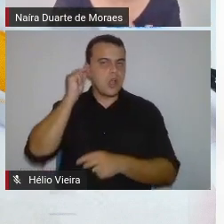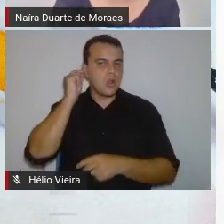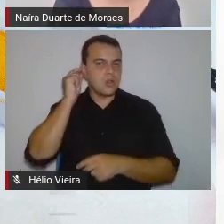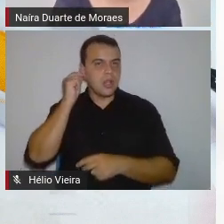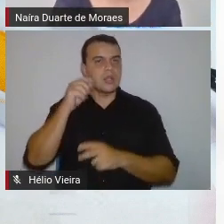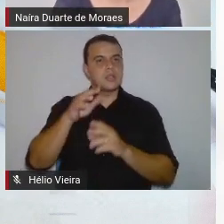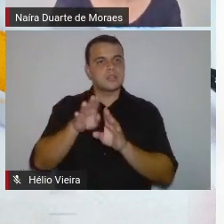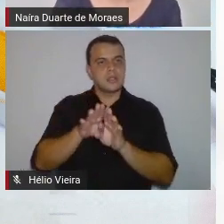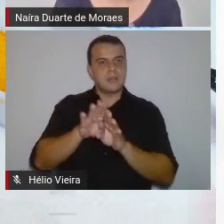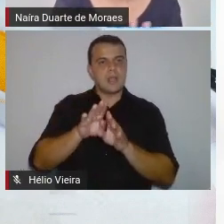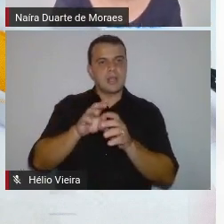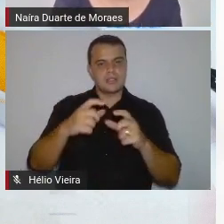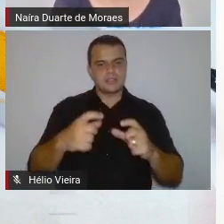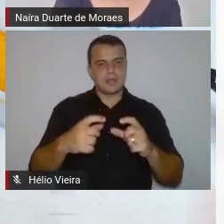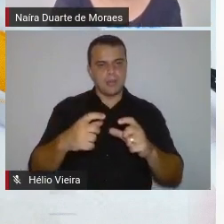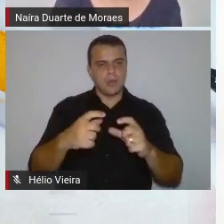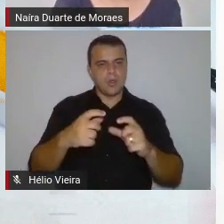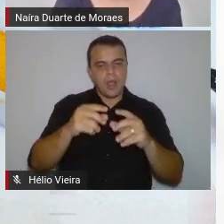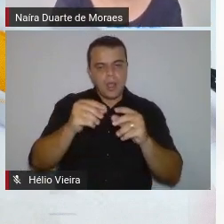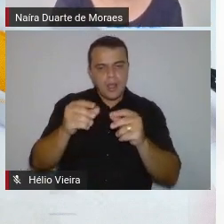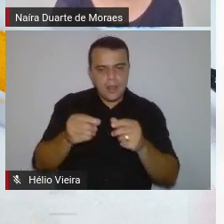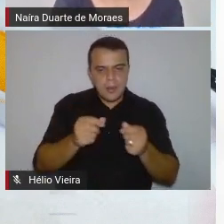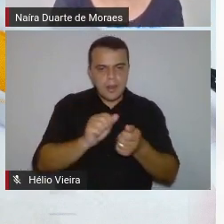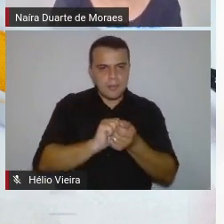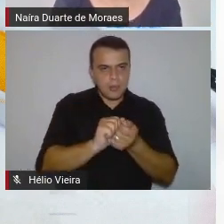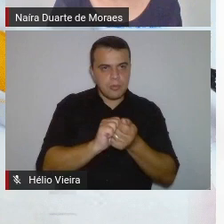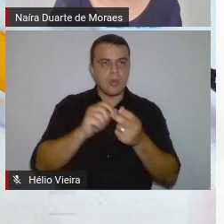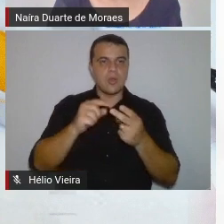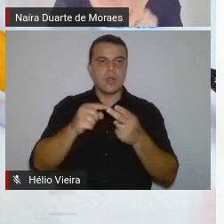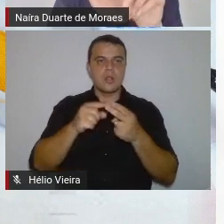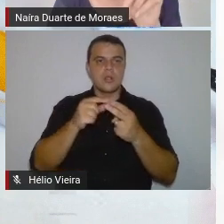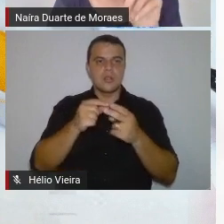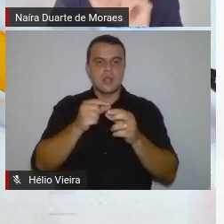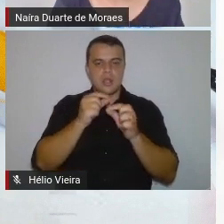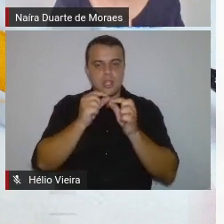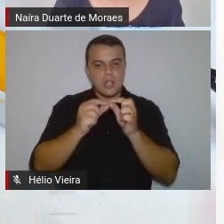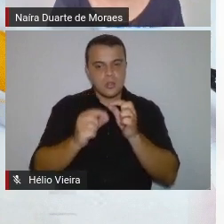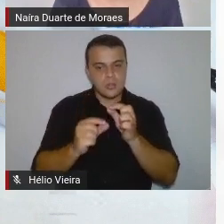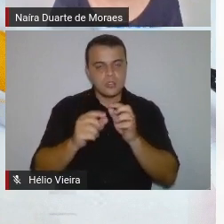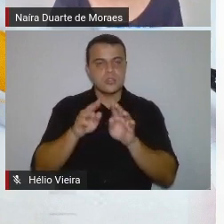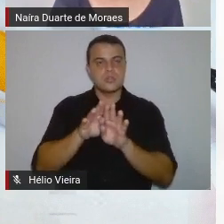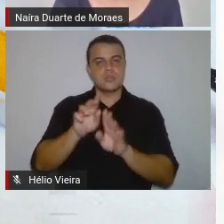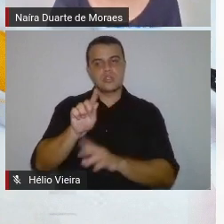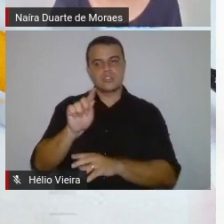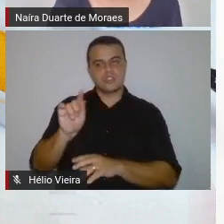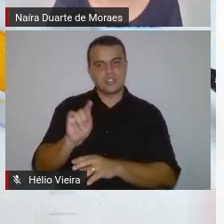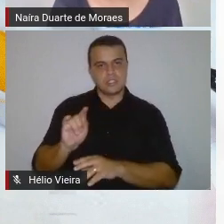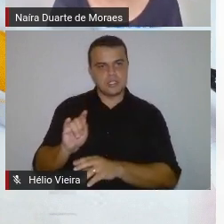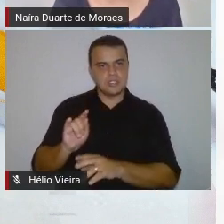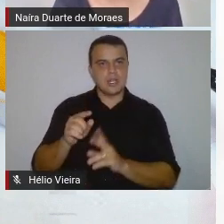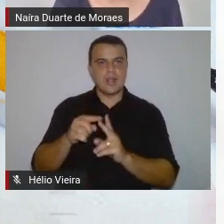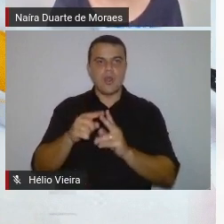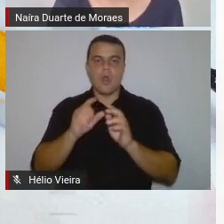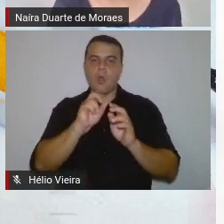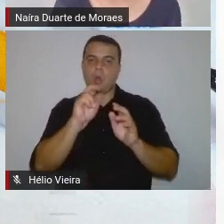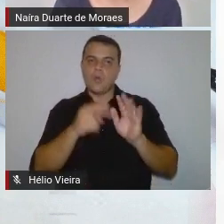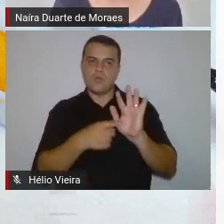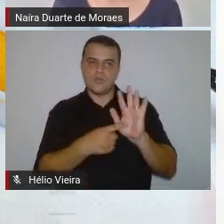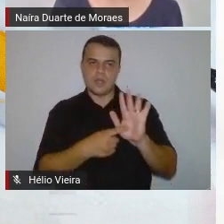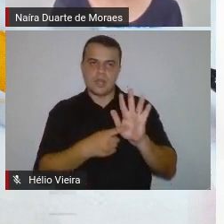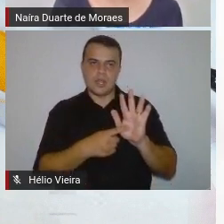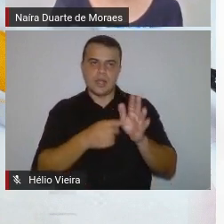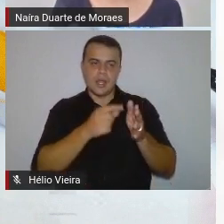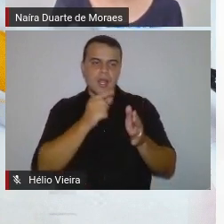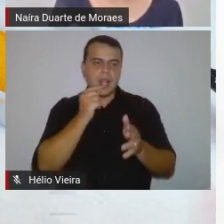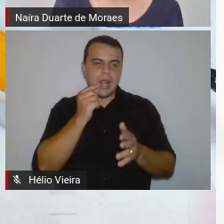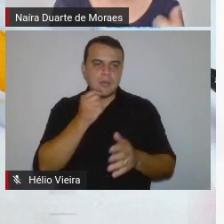também sabão em pó, canudinho, giz de cera ou vela, tinta nanquim, lápis